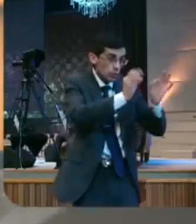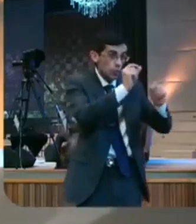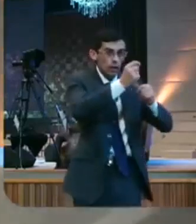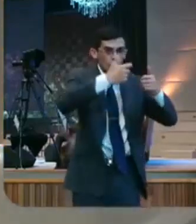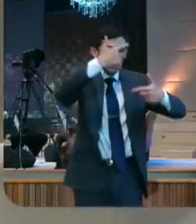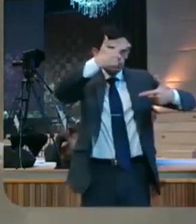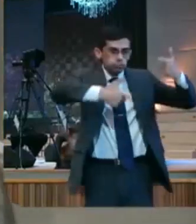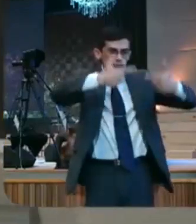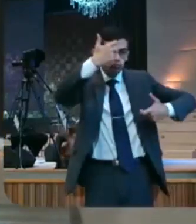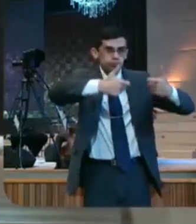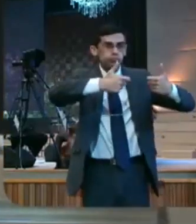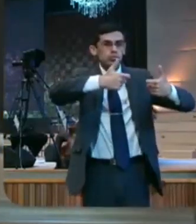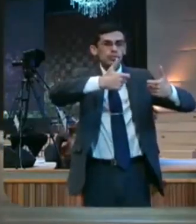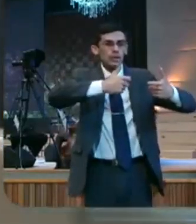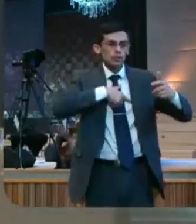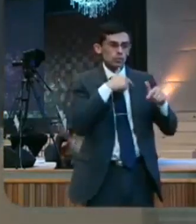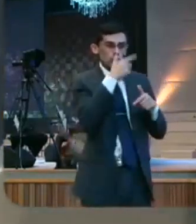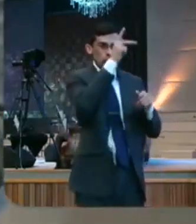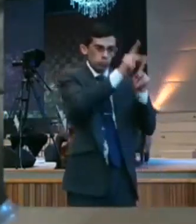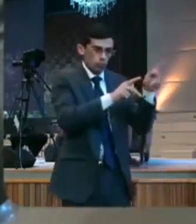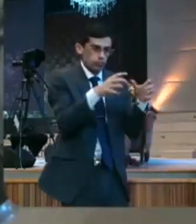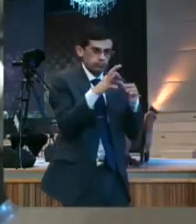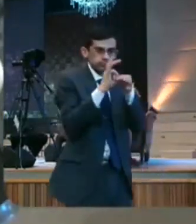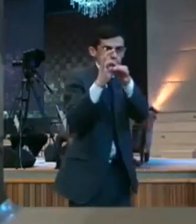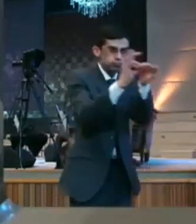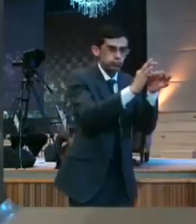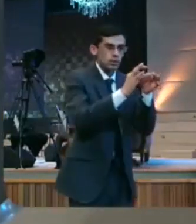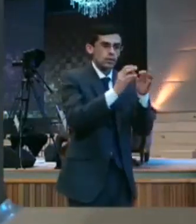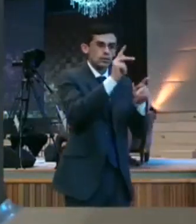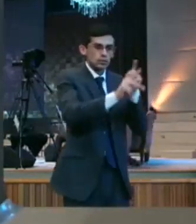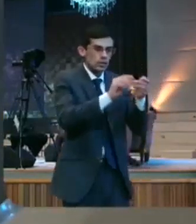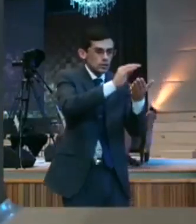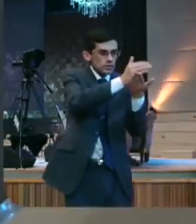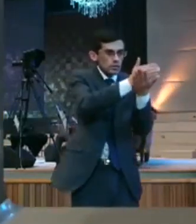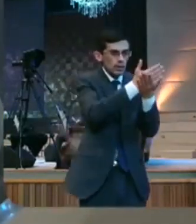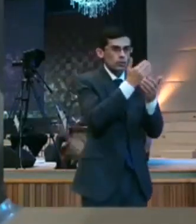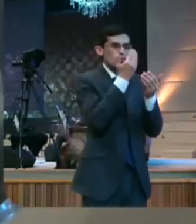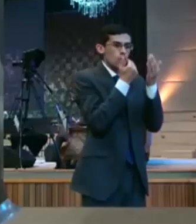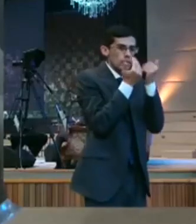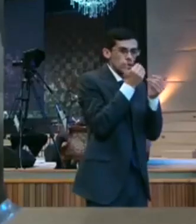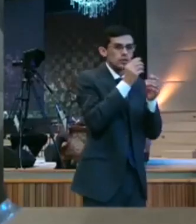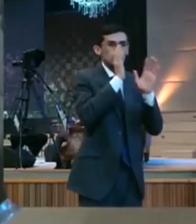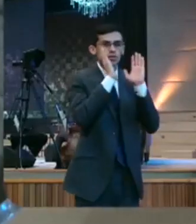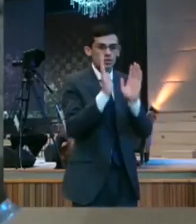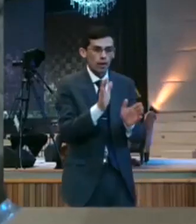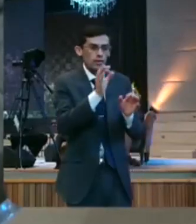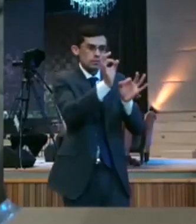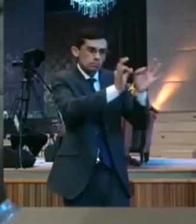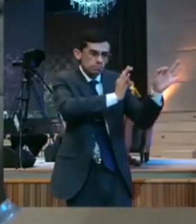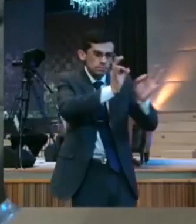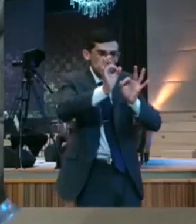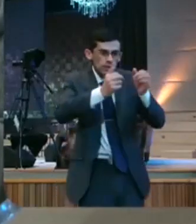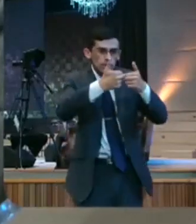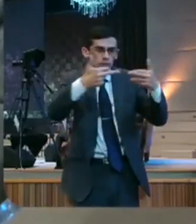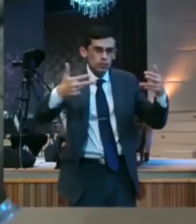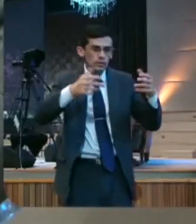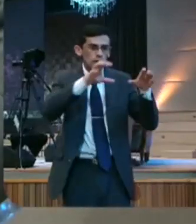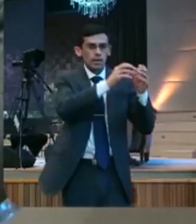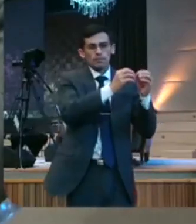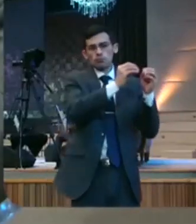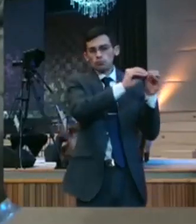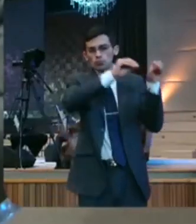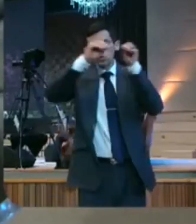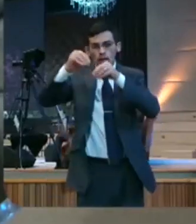A intendência tinha trabalhado, eles tinham já separado alimentos, eles tinham preparado a